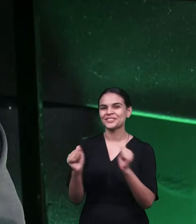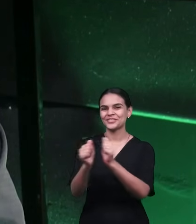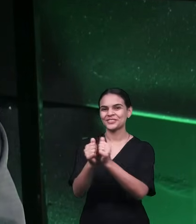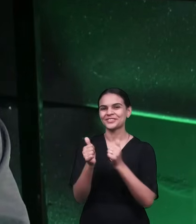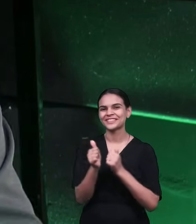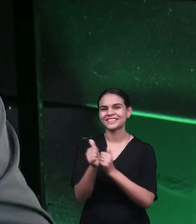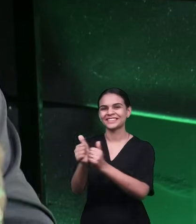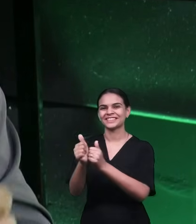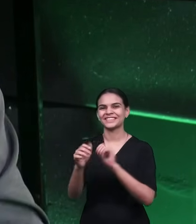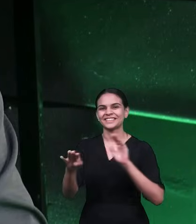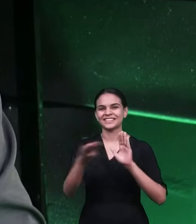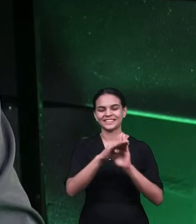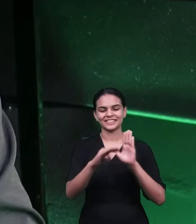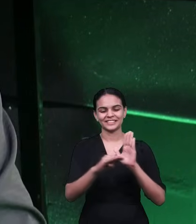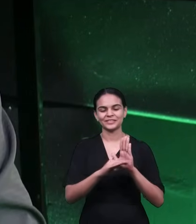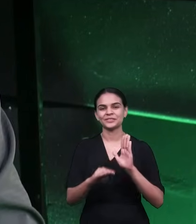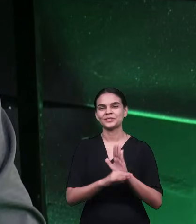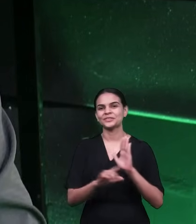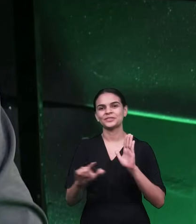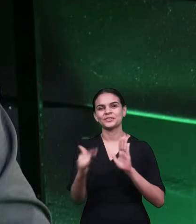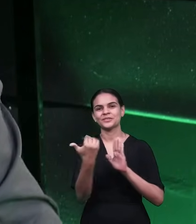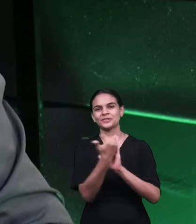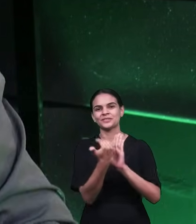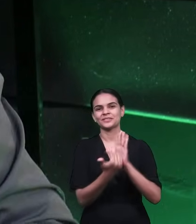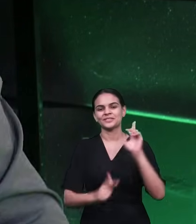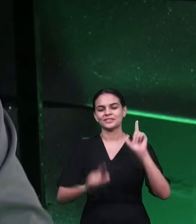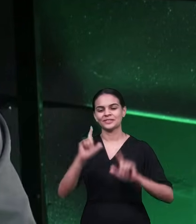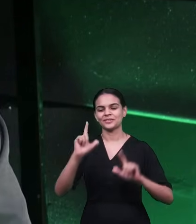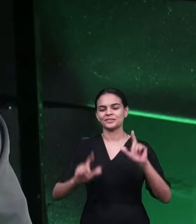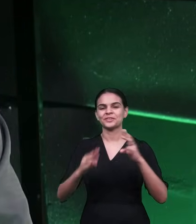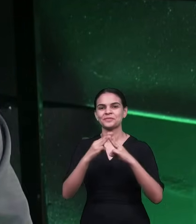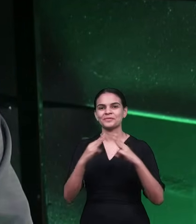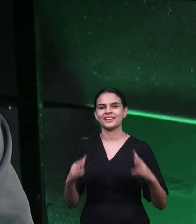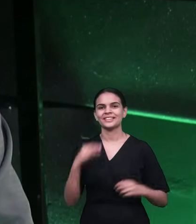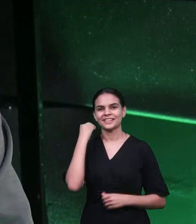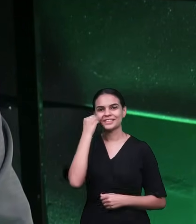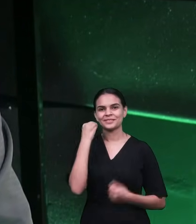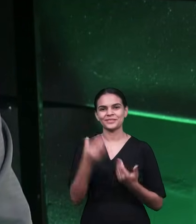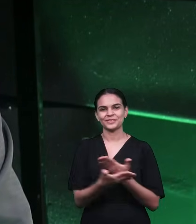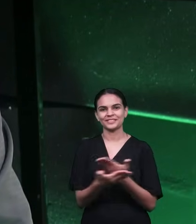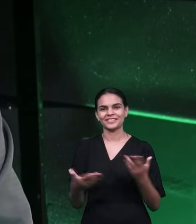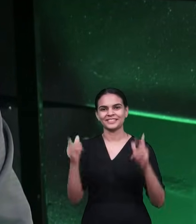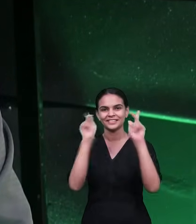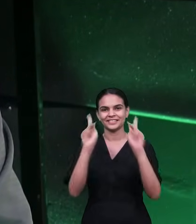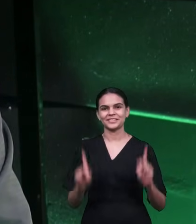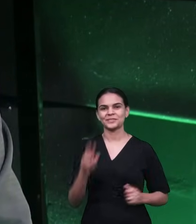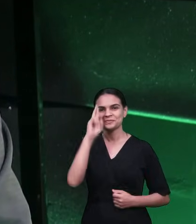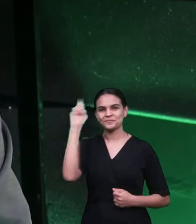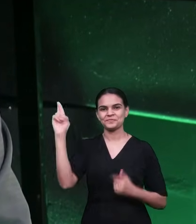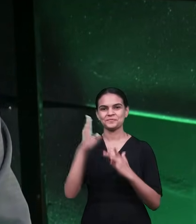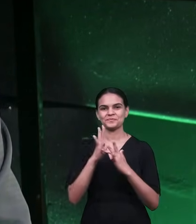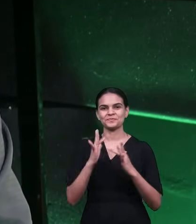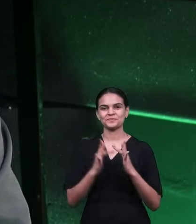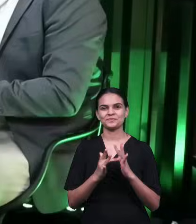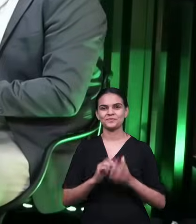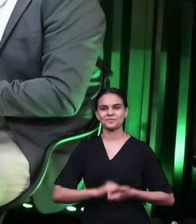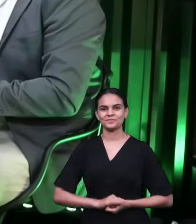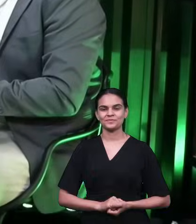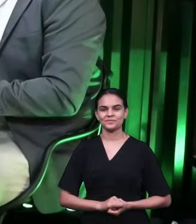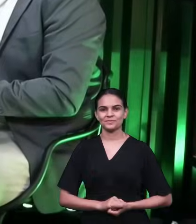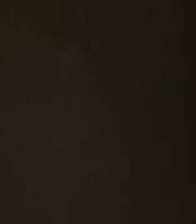nesse programa, nos demais programas da TV Manaim, vivendo essa experiência. A todos, a paz do Senhor Jesus.